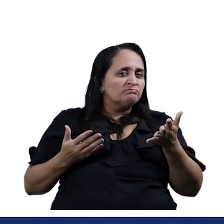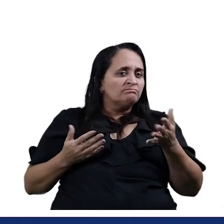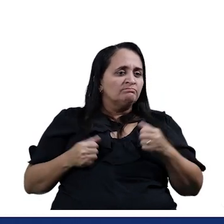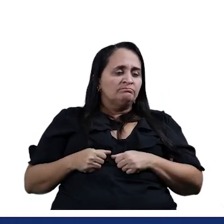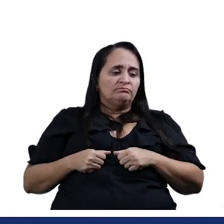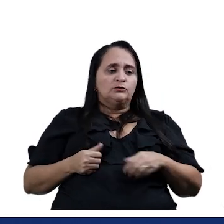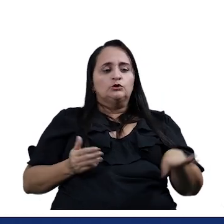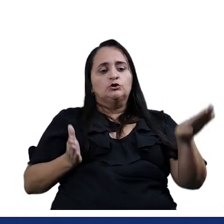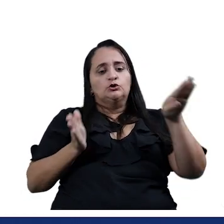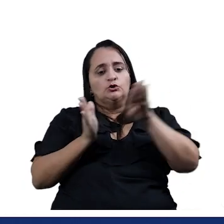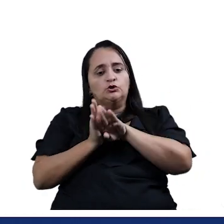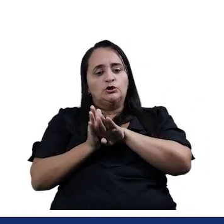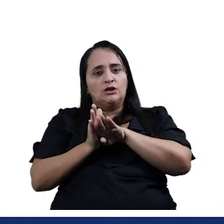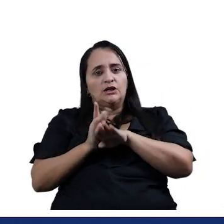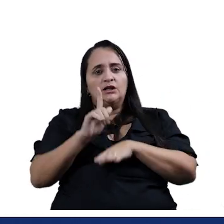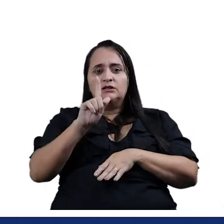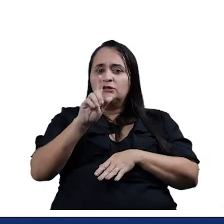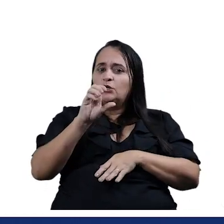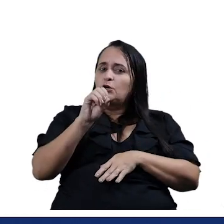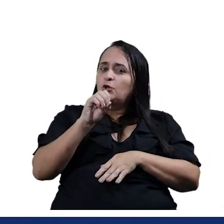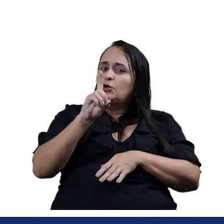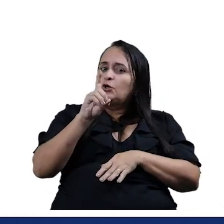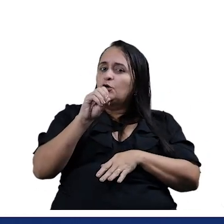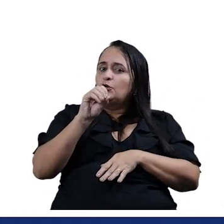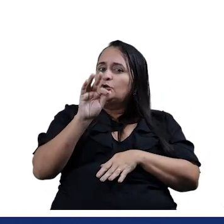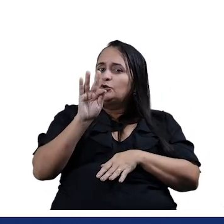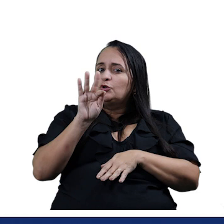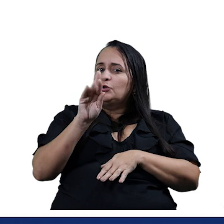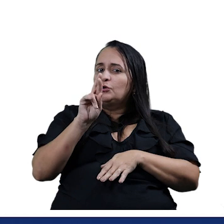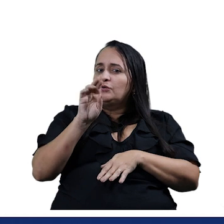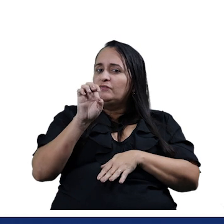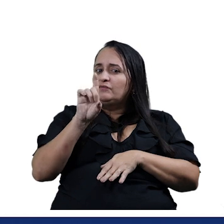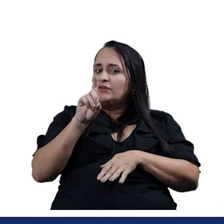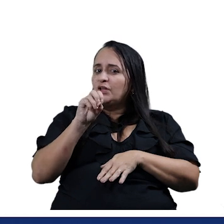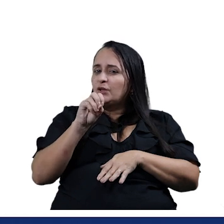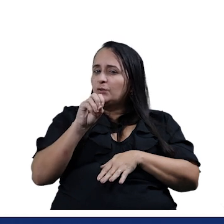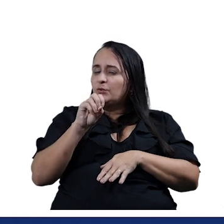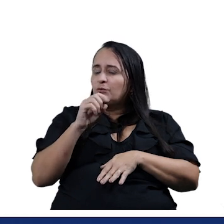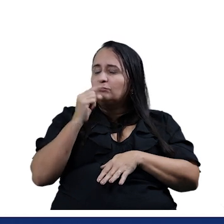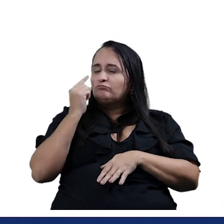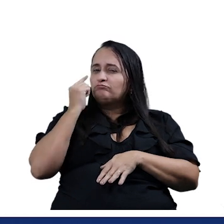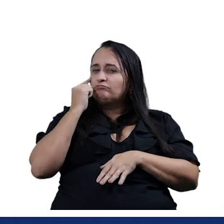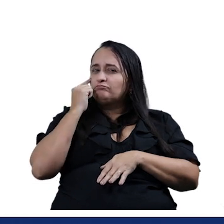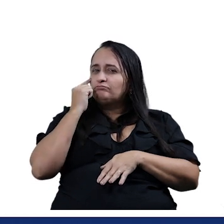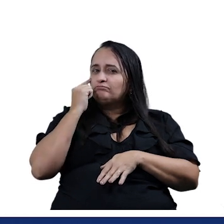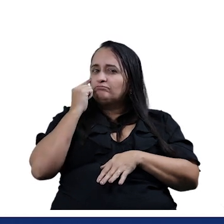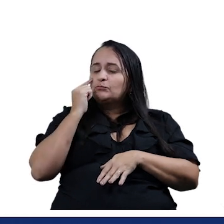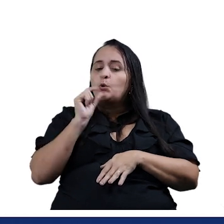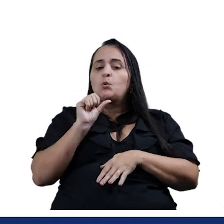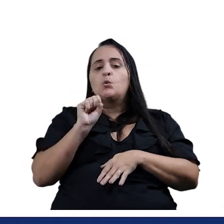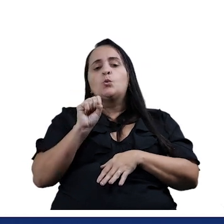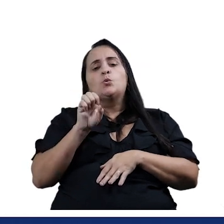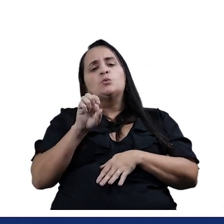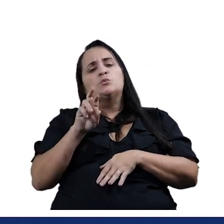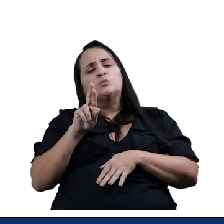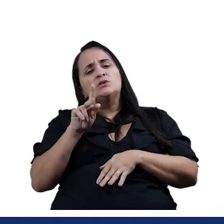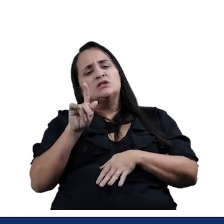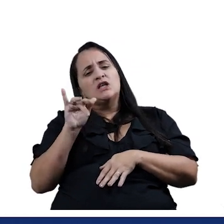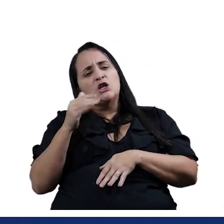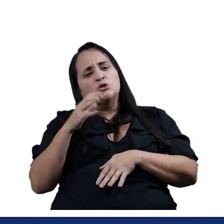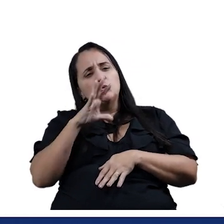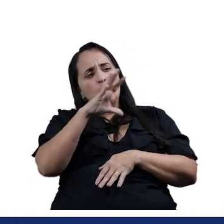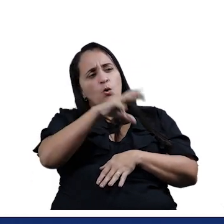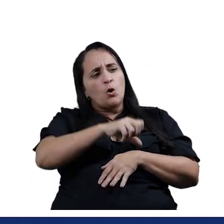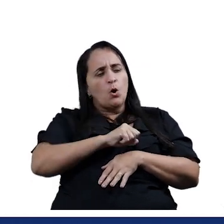chegada de Godofredo, logo no comecinho da história, né? Tem um personagem Godofredo, e Serginho ter roubado